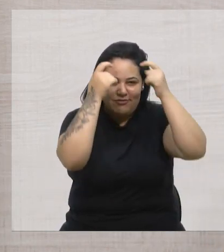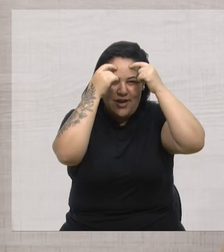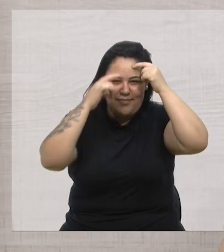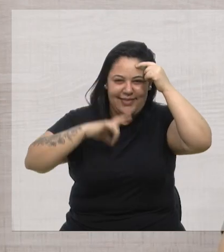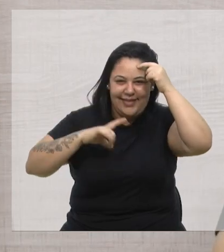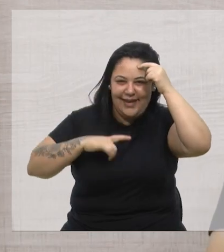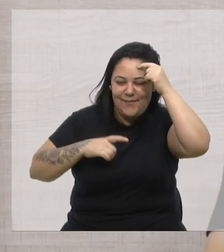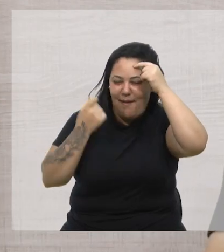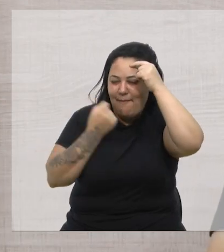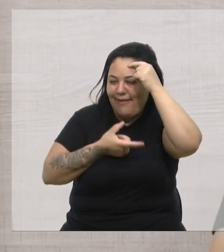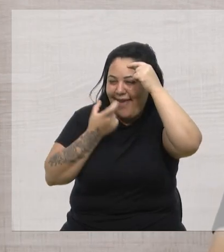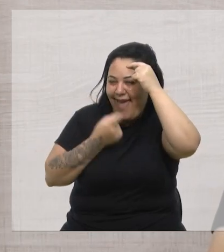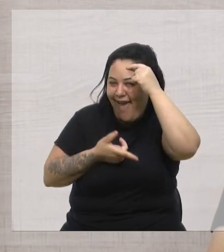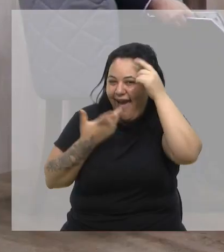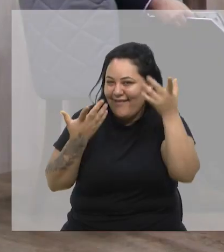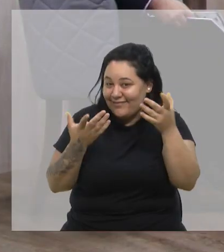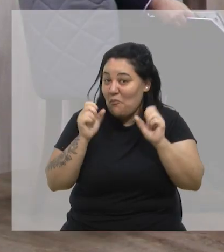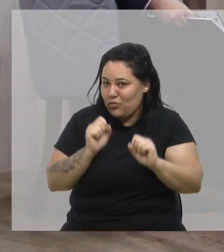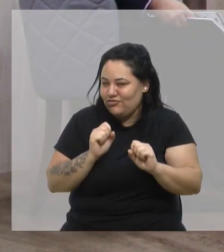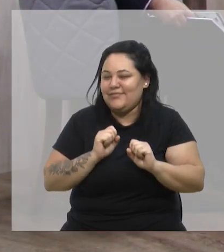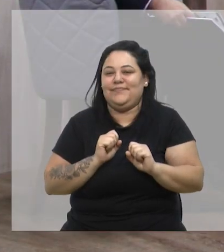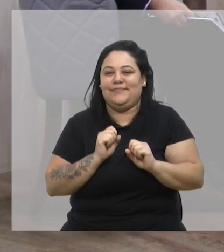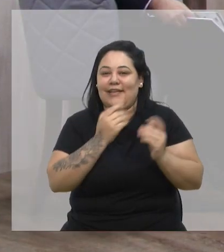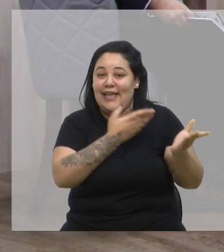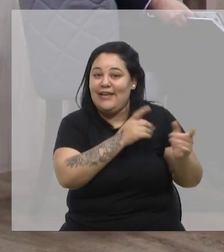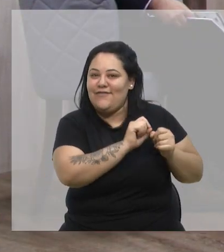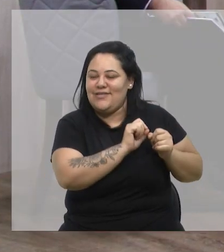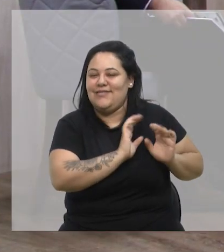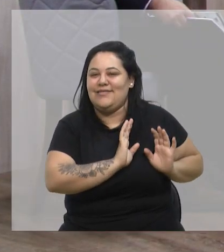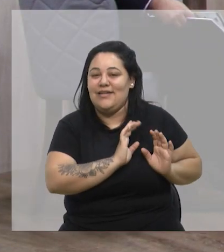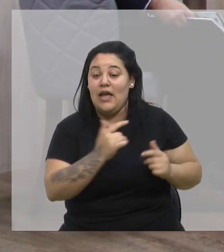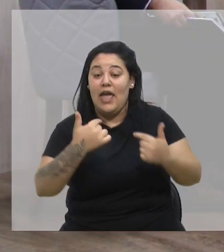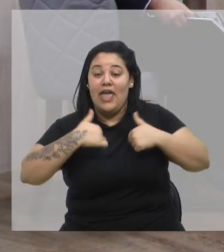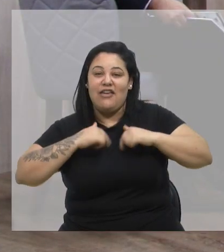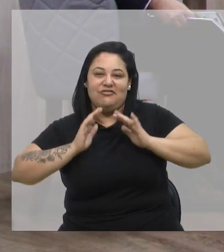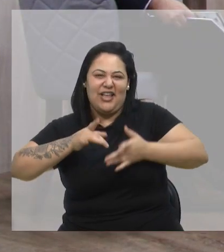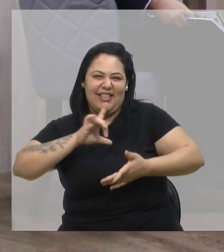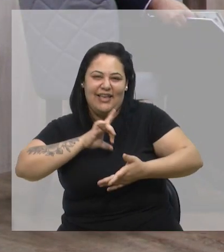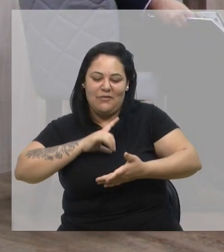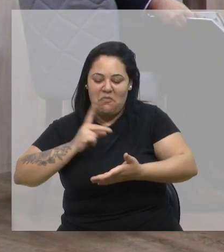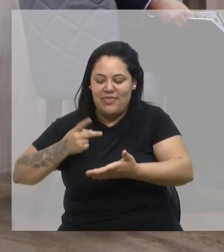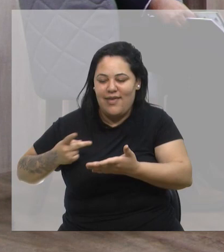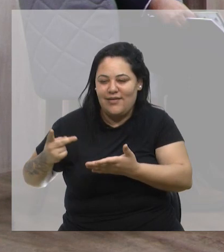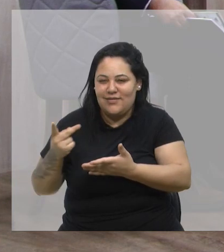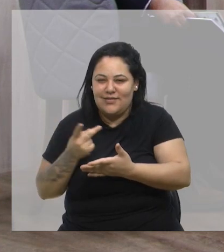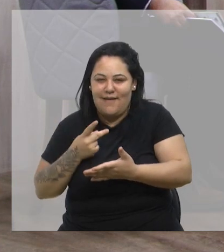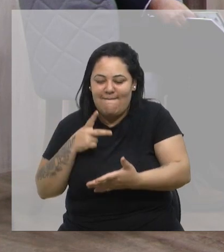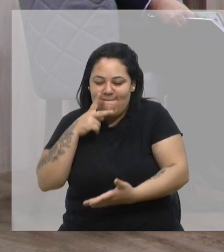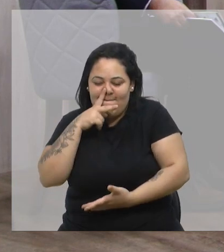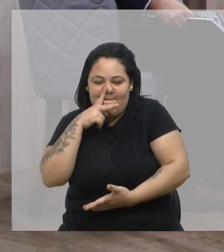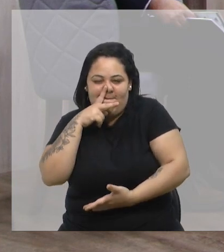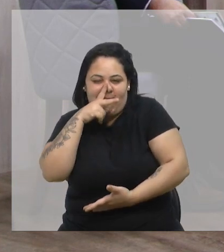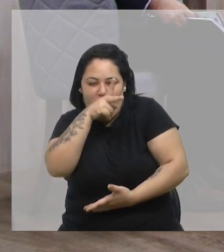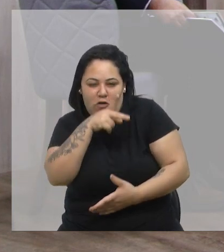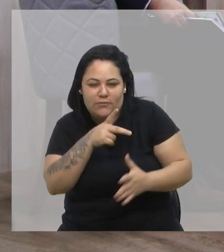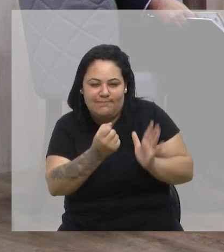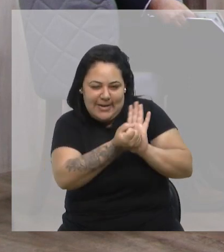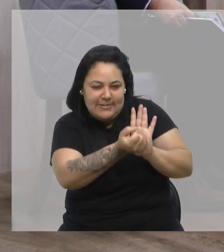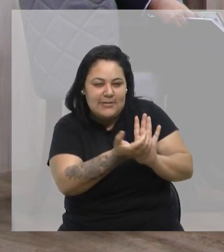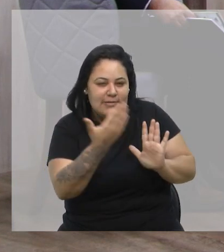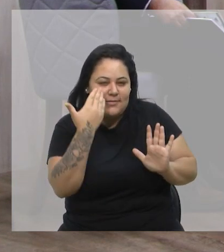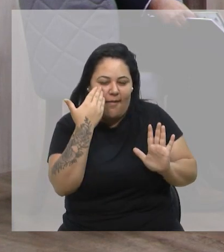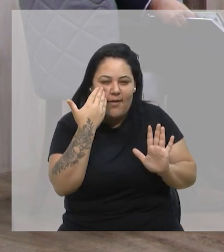Igreja do Diabo, por ter um tom bem humorado e satírico, caberia a ele. Eu já tenho um desenho um tanto